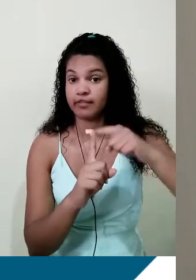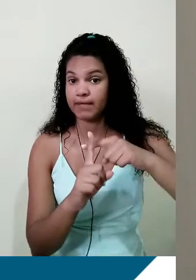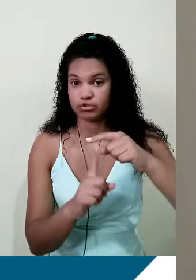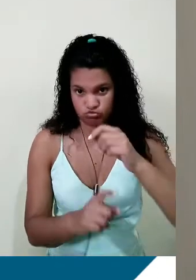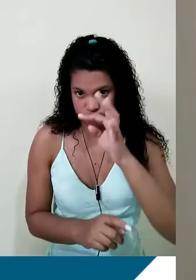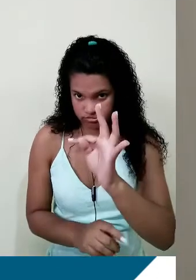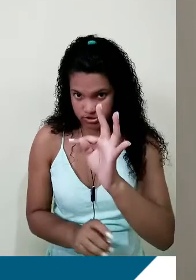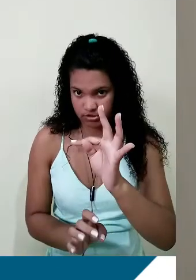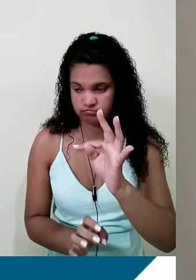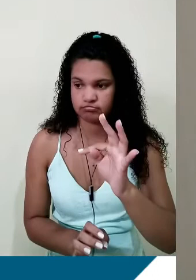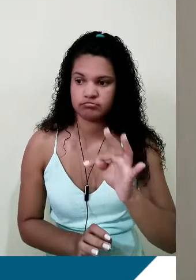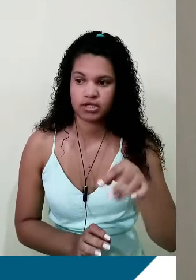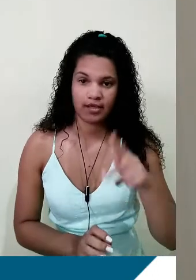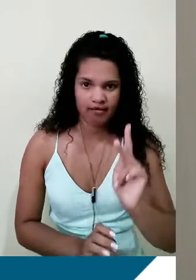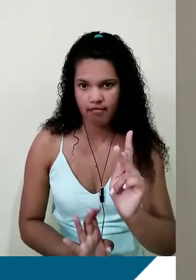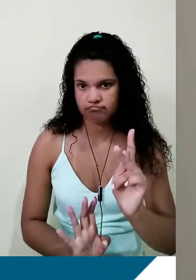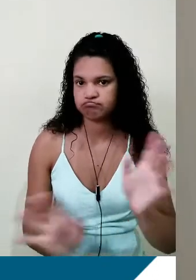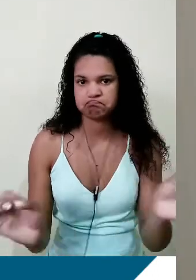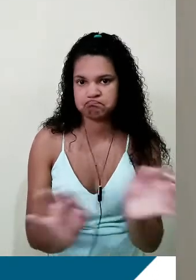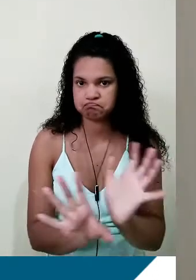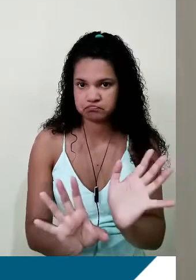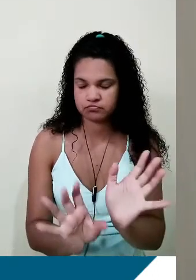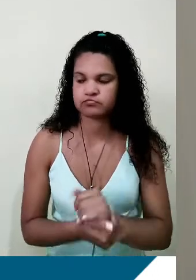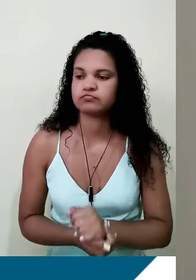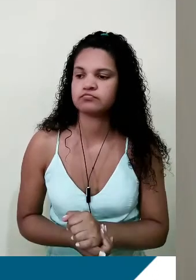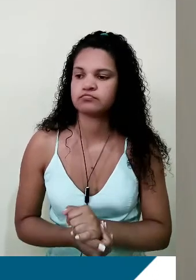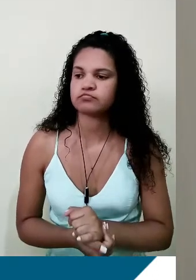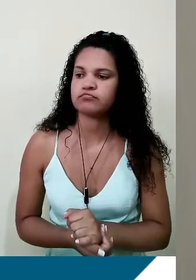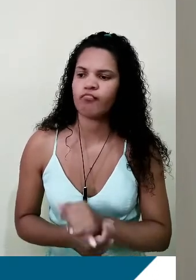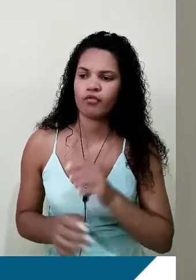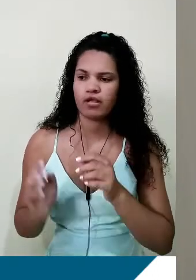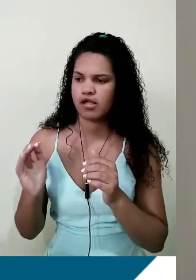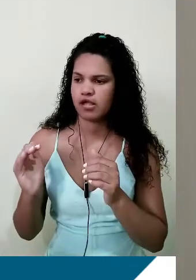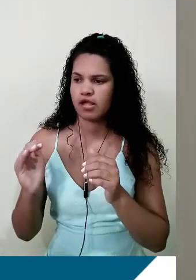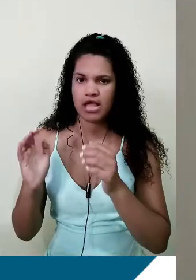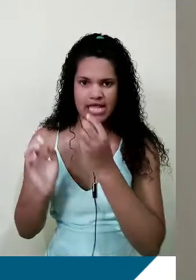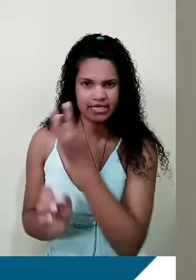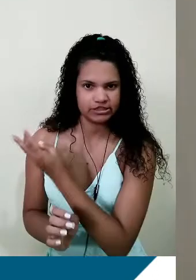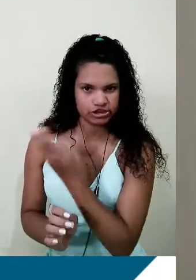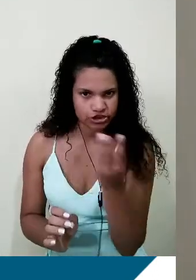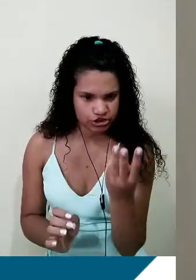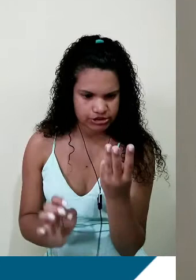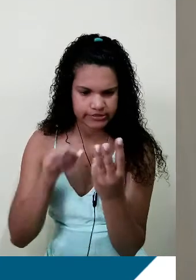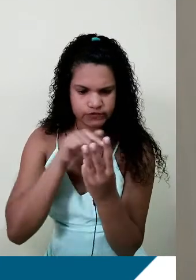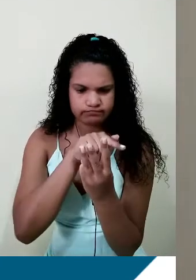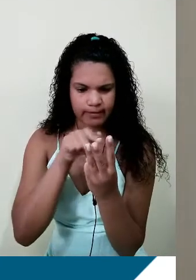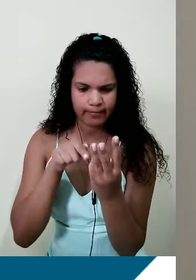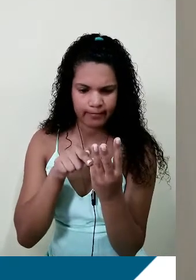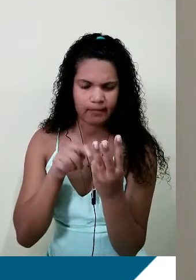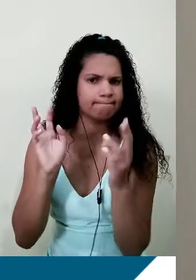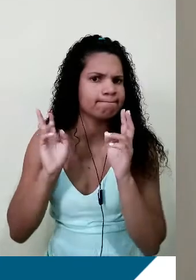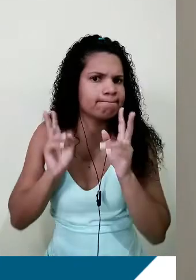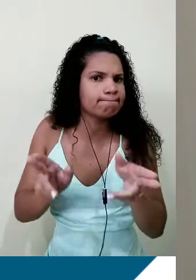Kelvin TK. Como essas três escalas estão medindo a mesma coisa, o